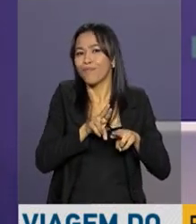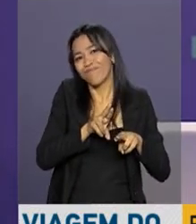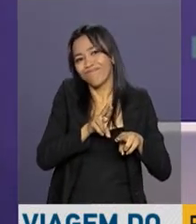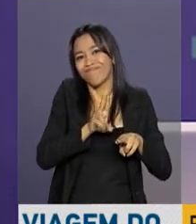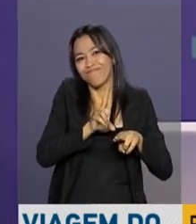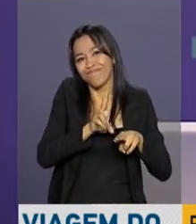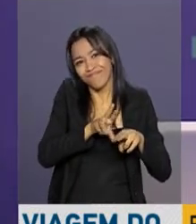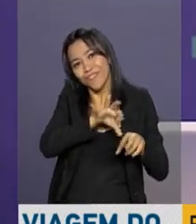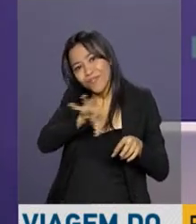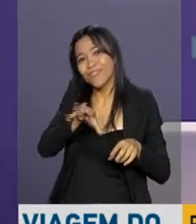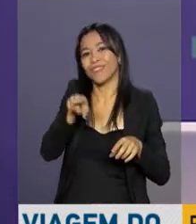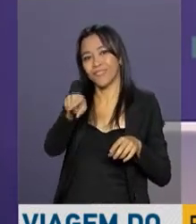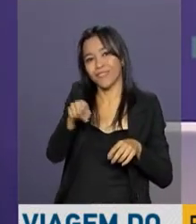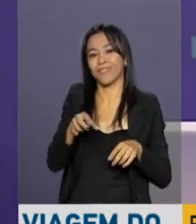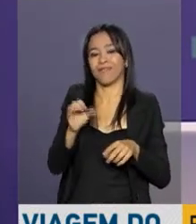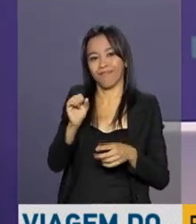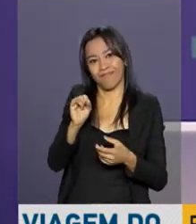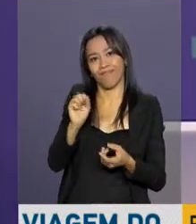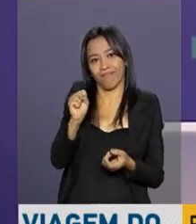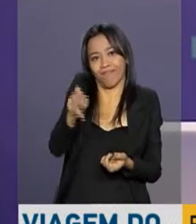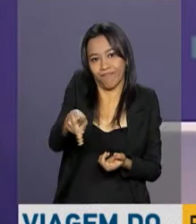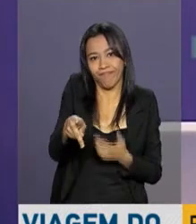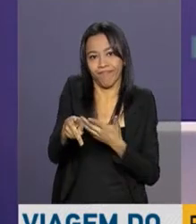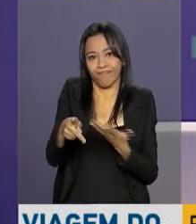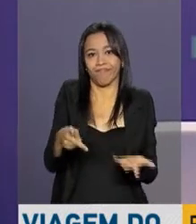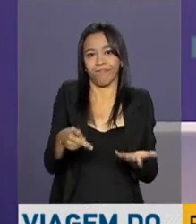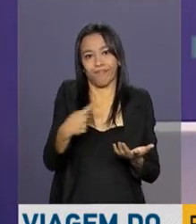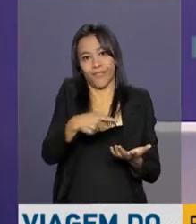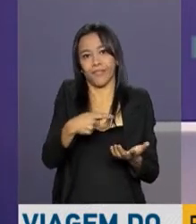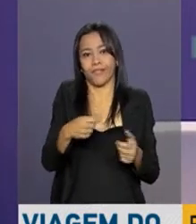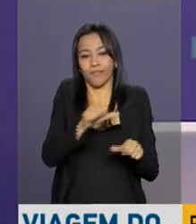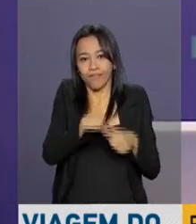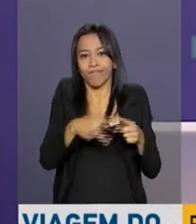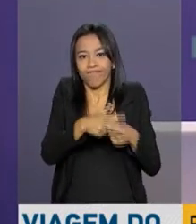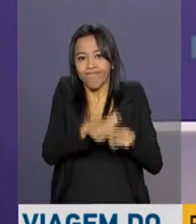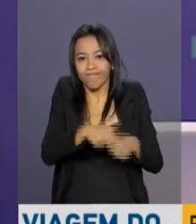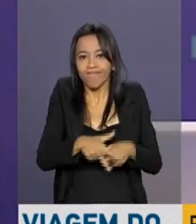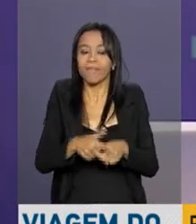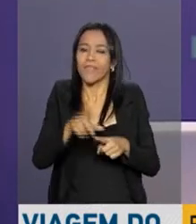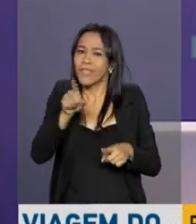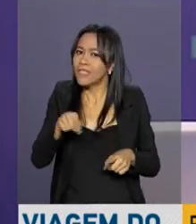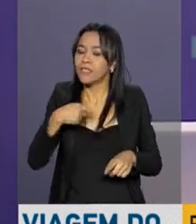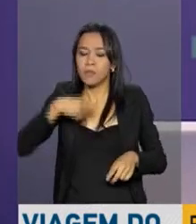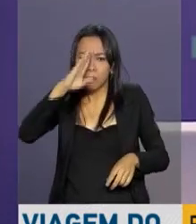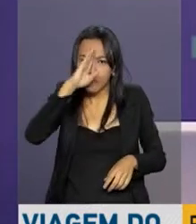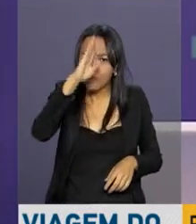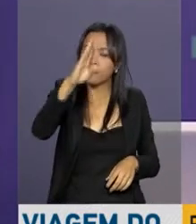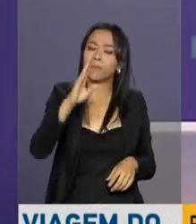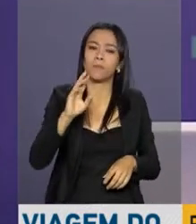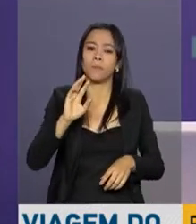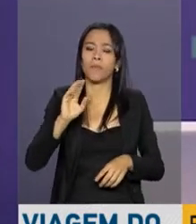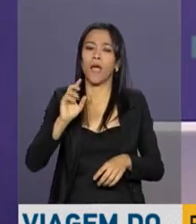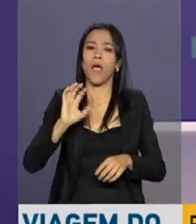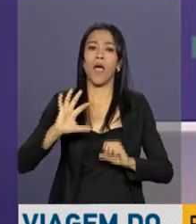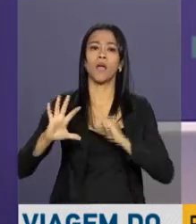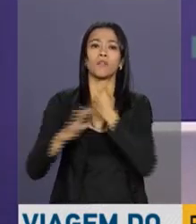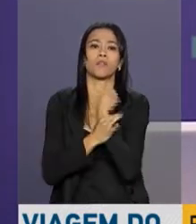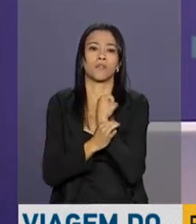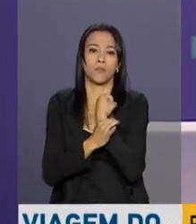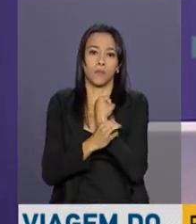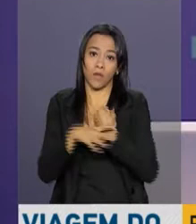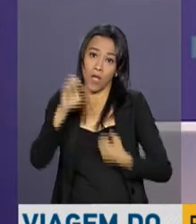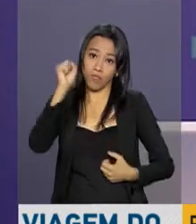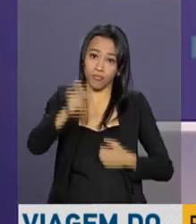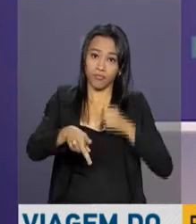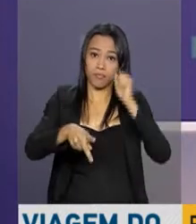Previdência Social. E este será um passo fundamental para garantir a sustentabilidade